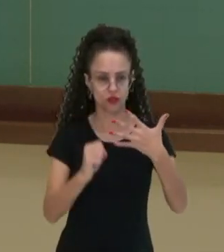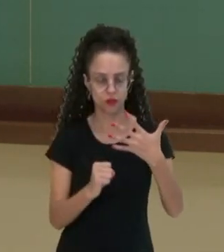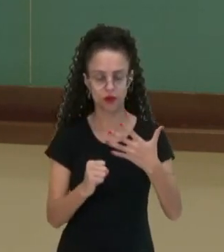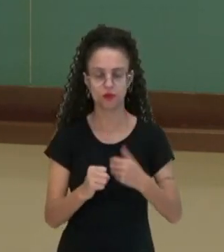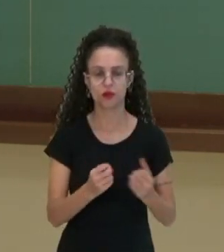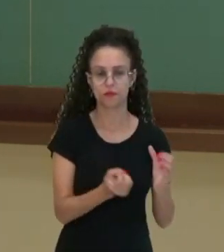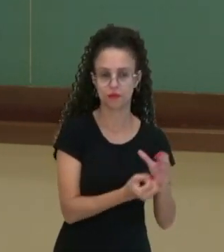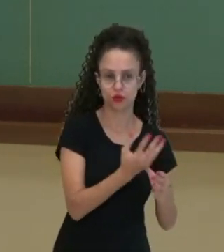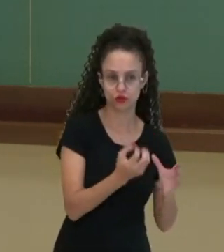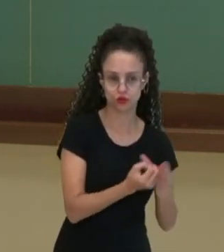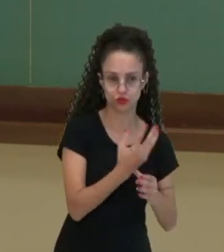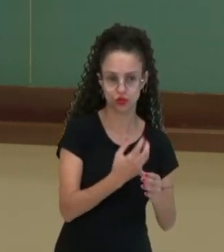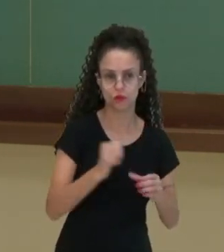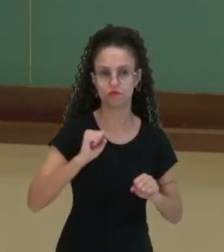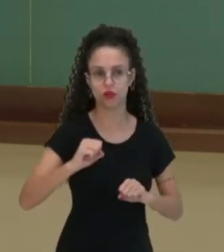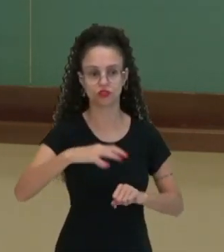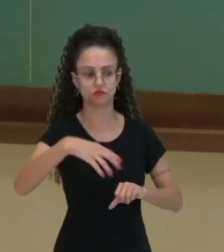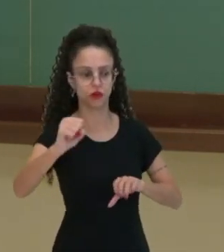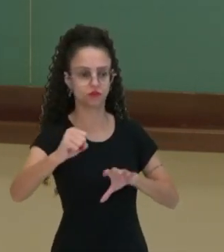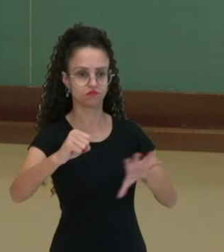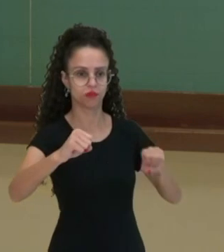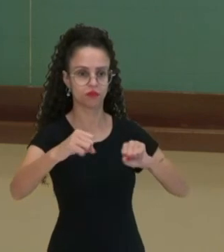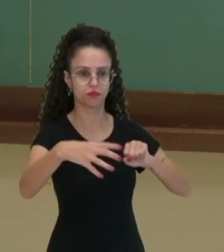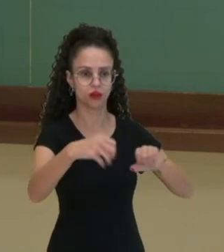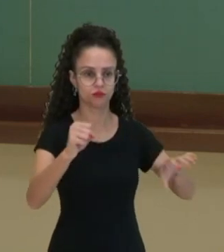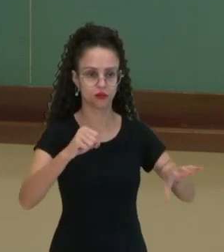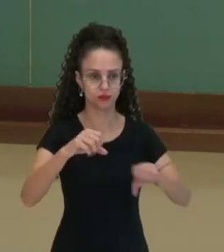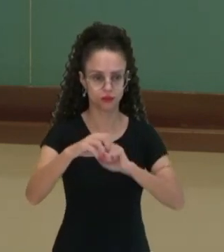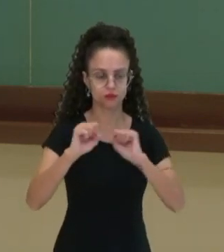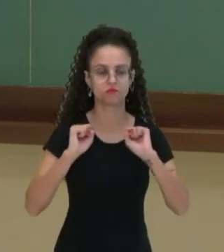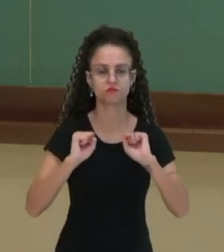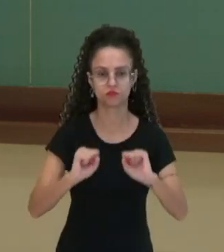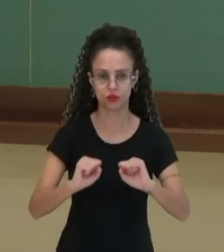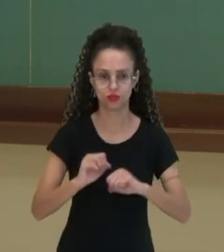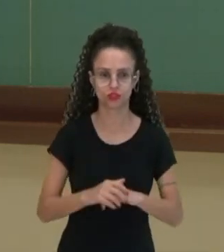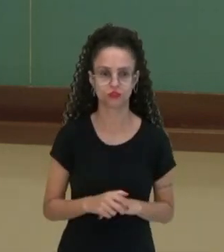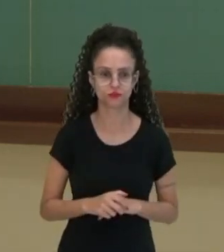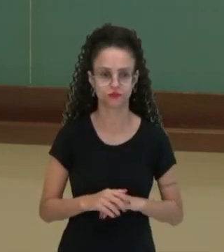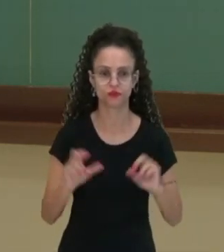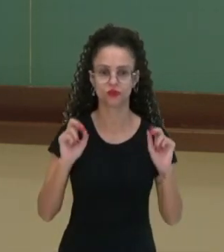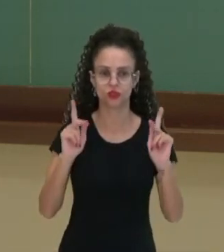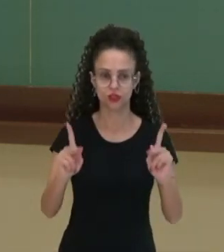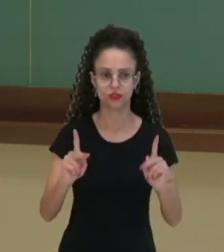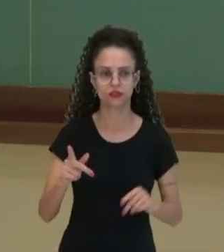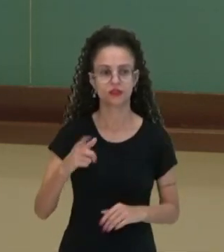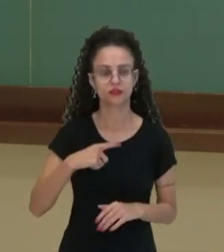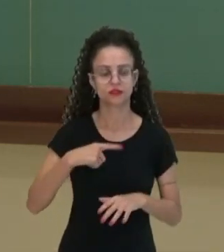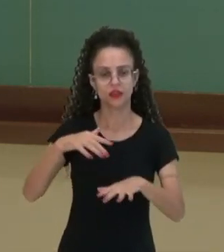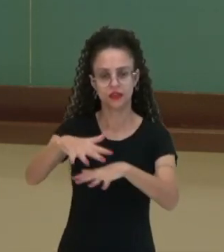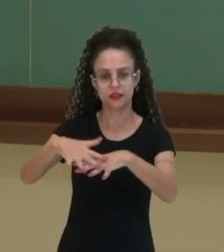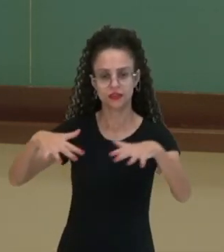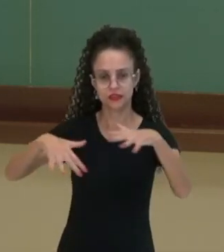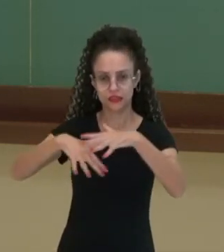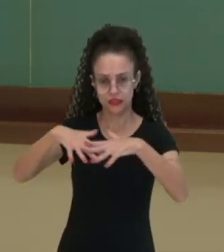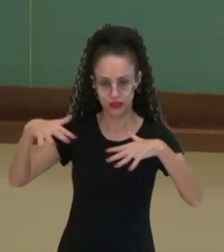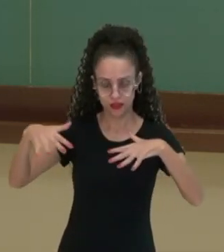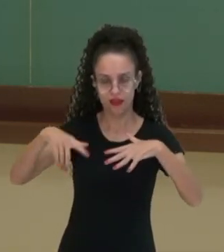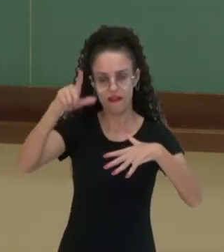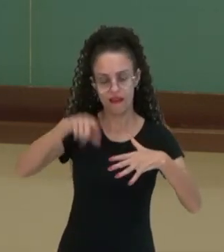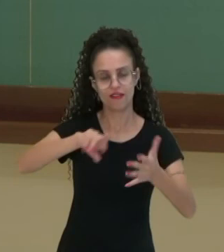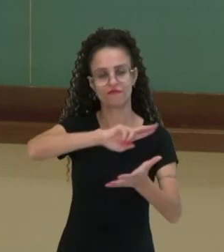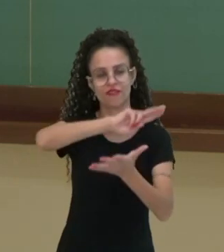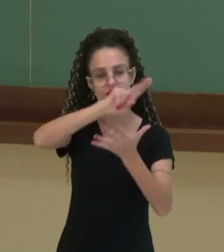de alimento para vários seres herbívoros aqui, consumidores primários, ok? Então, teia alimentar é o conjunto de várias